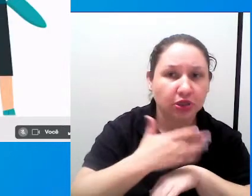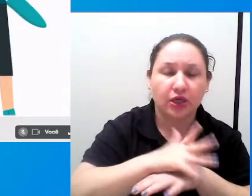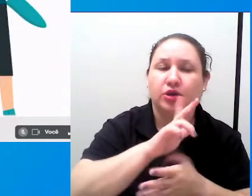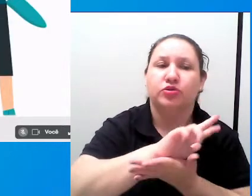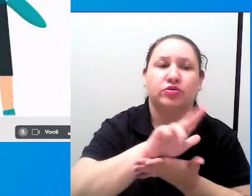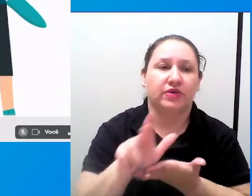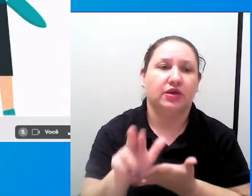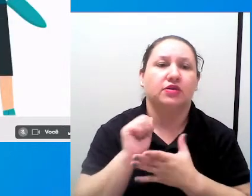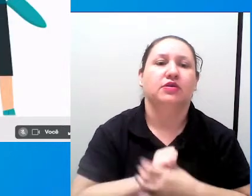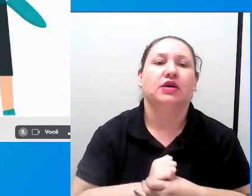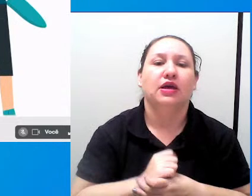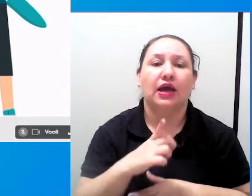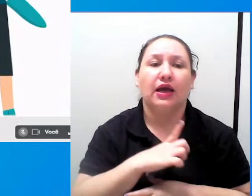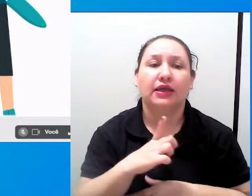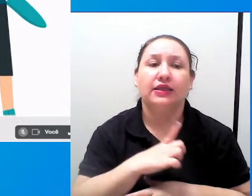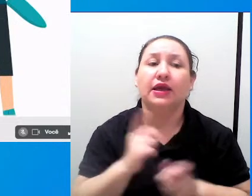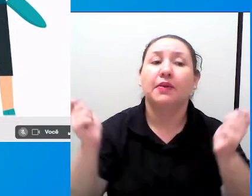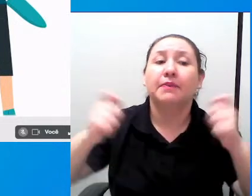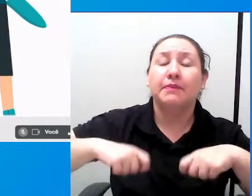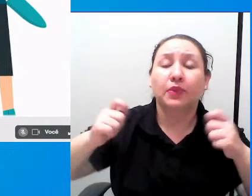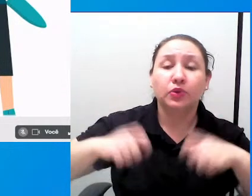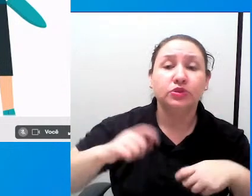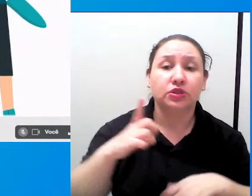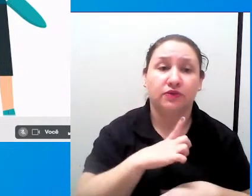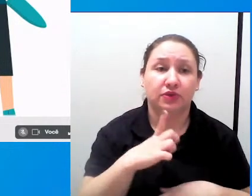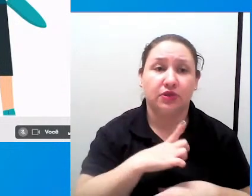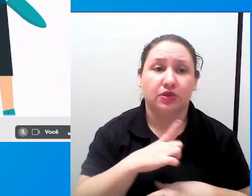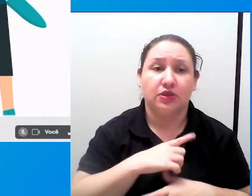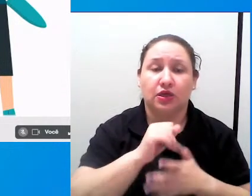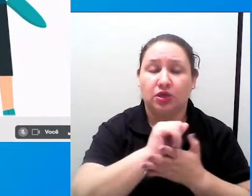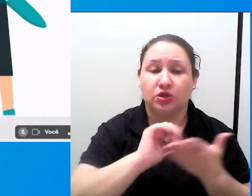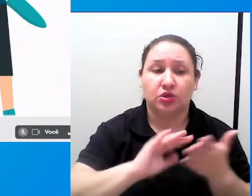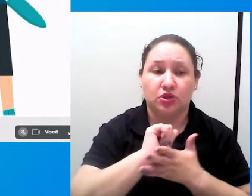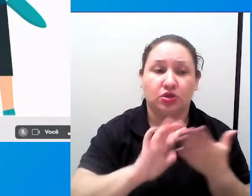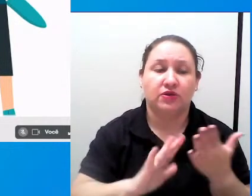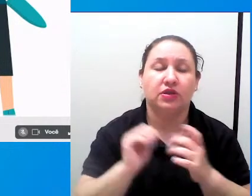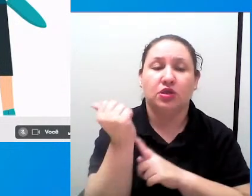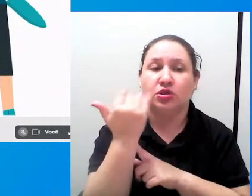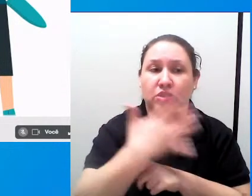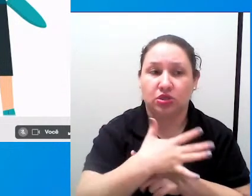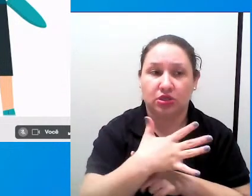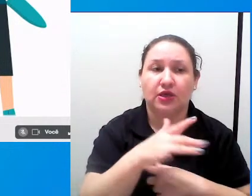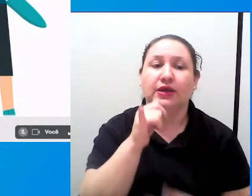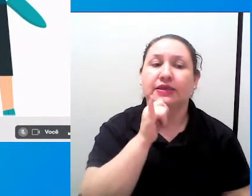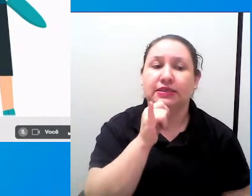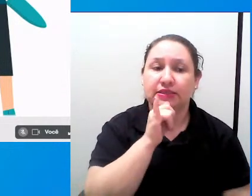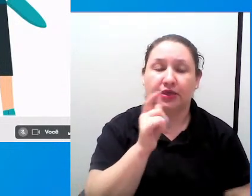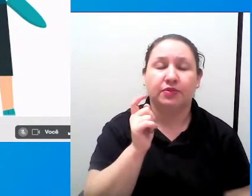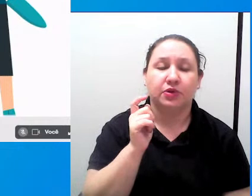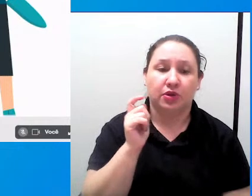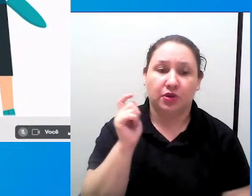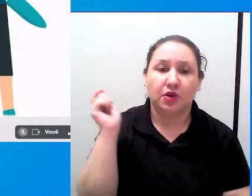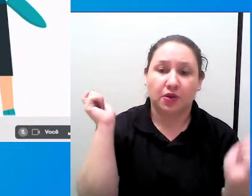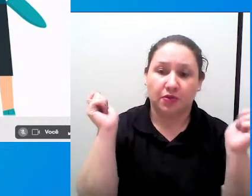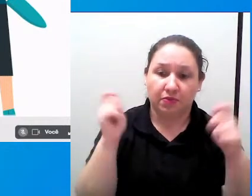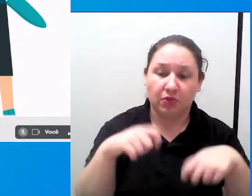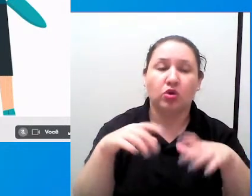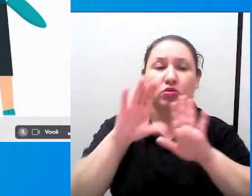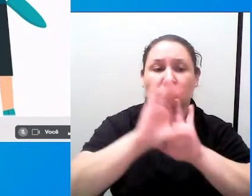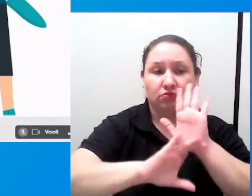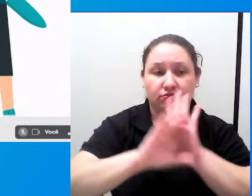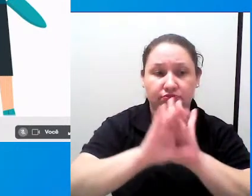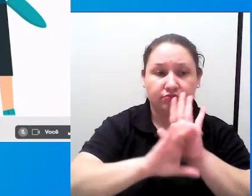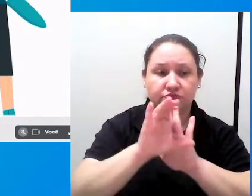algumas possibilidades de atividades de extensão funcionando como componente curricular, que é aquelas atividades de extensão